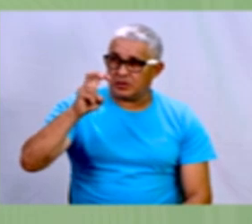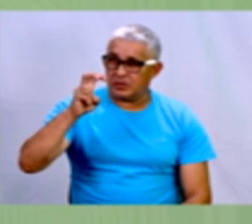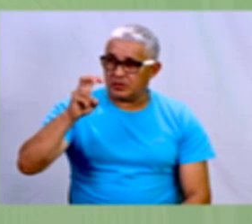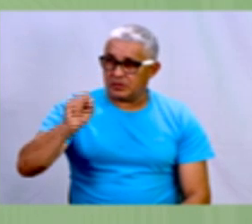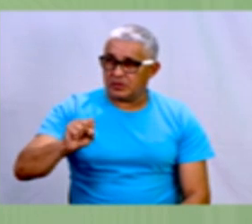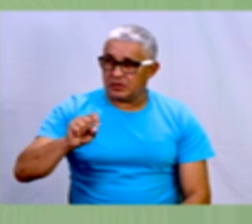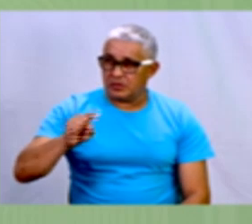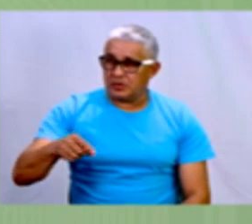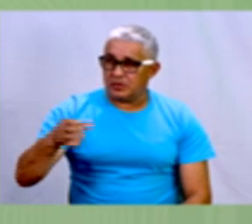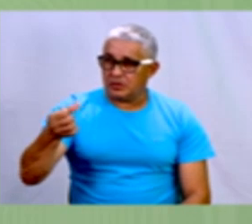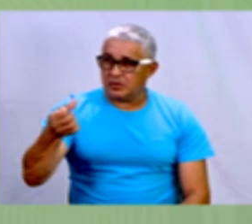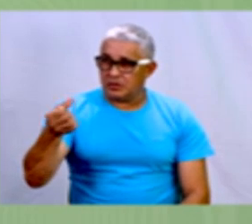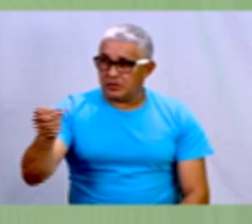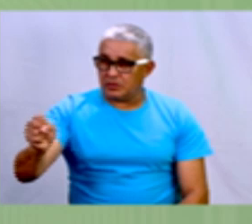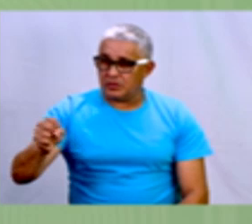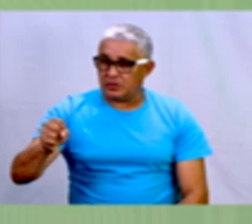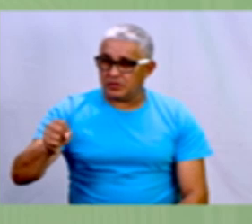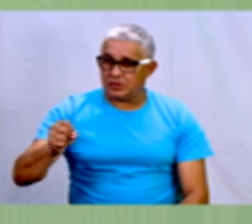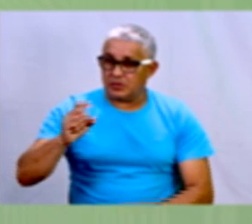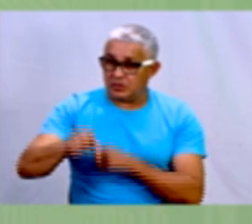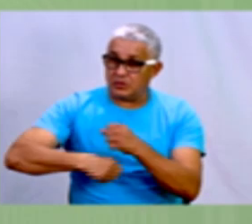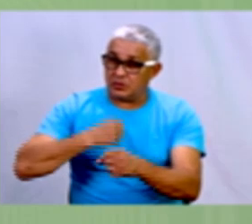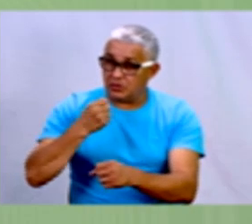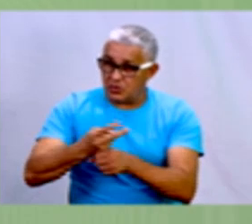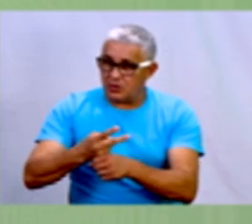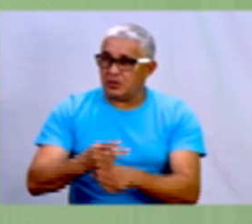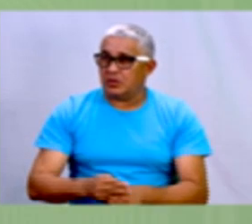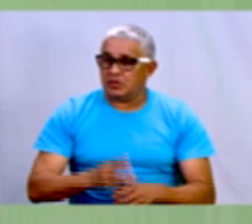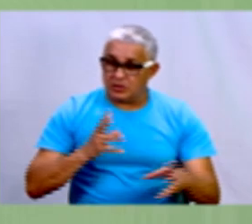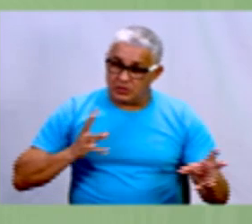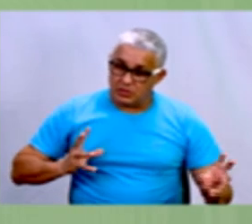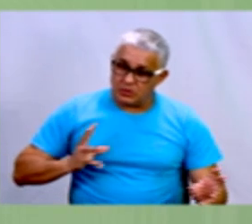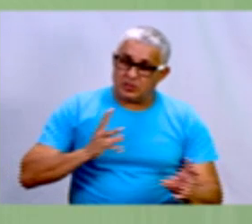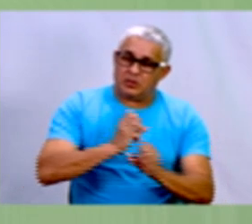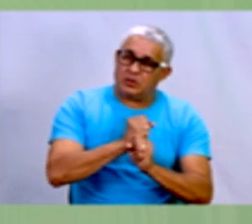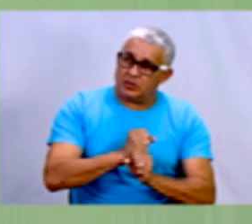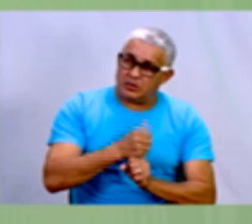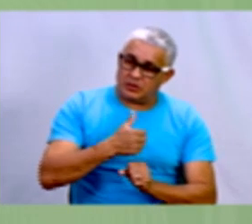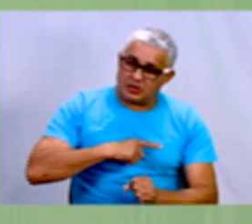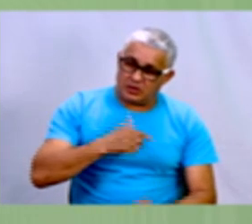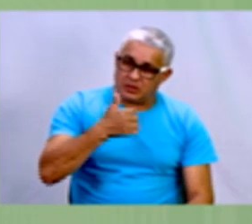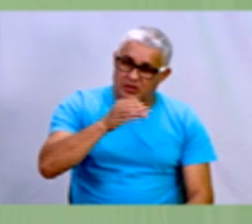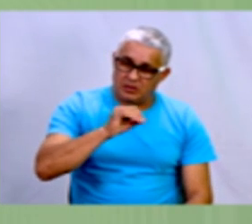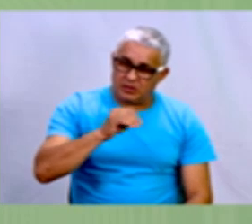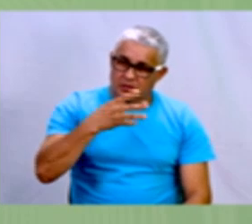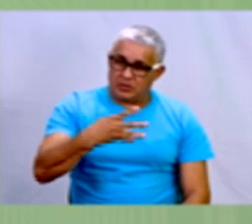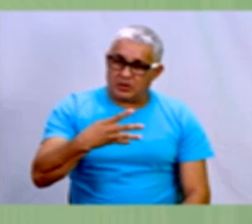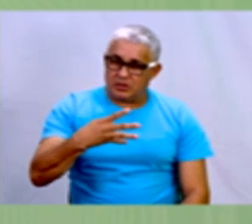4.958,68 no ano 2. Aí, somando isso, a gente vai ter